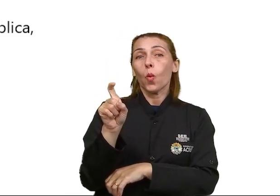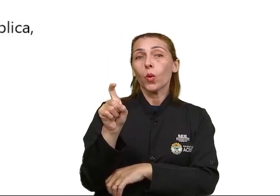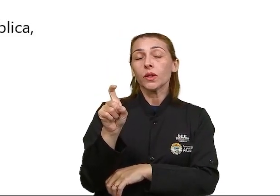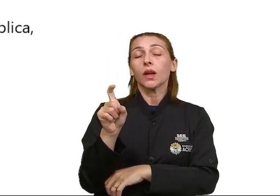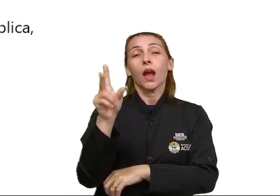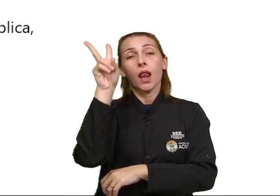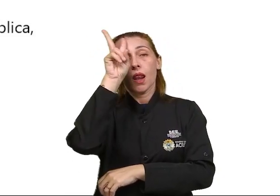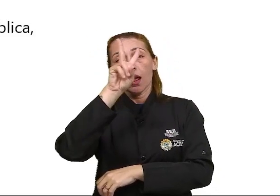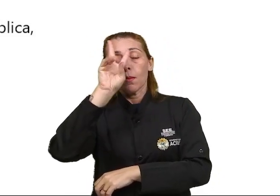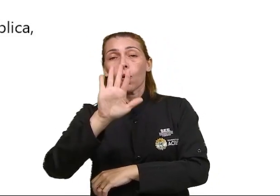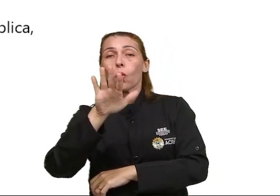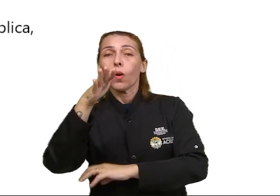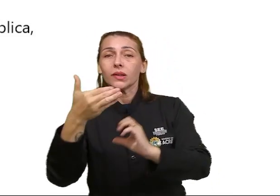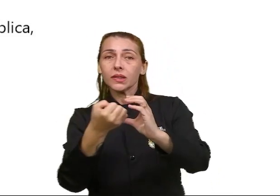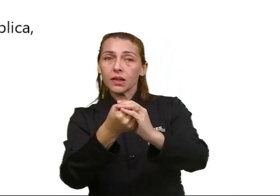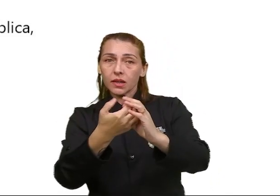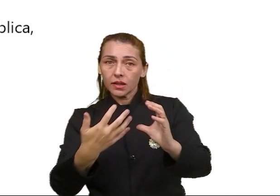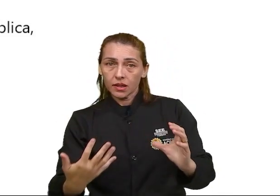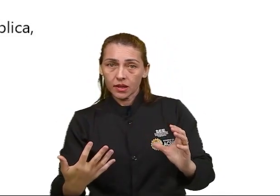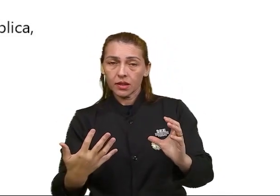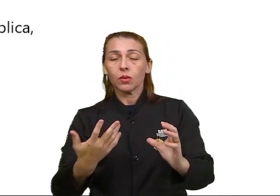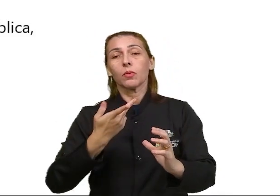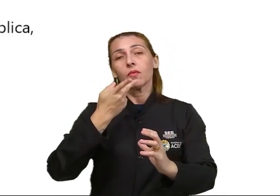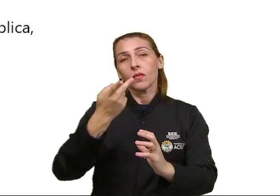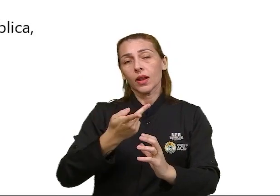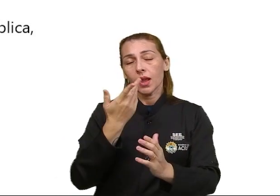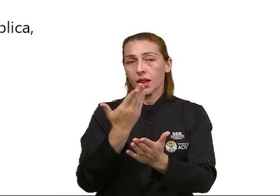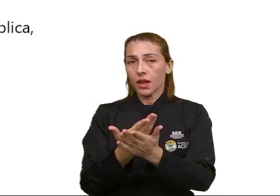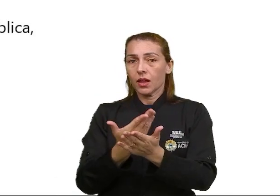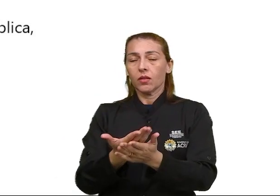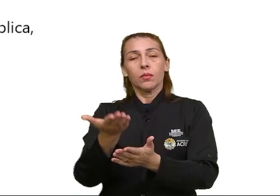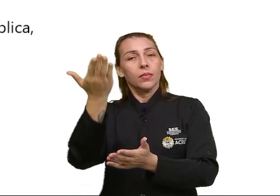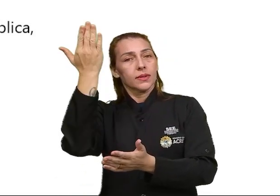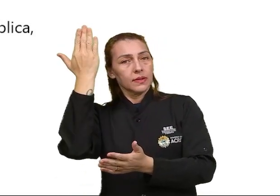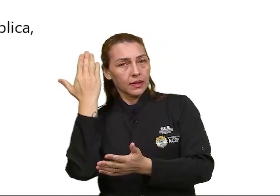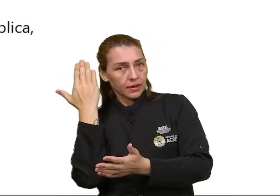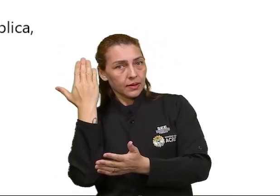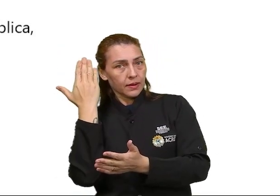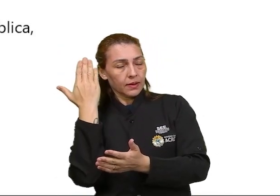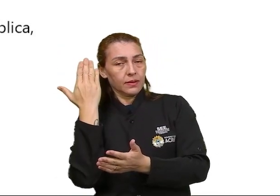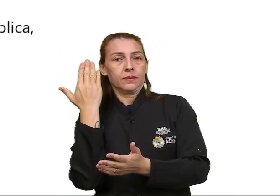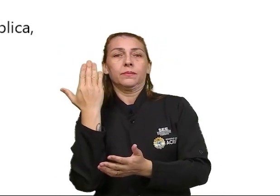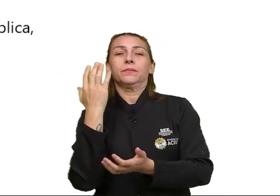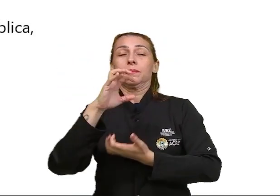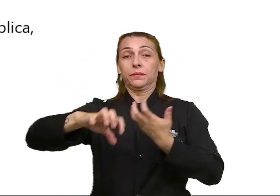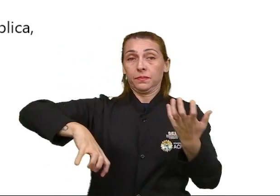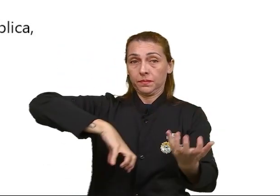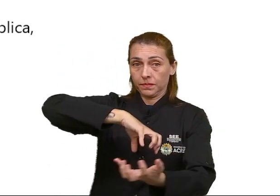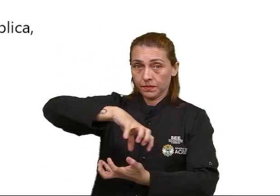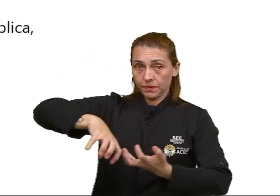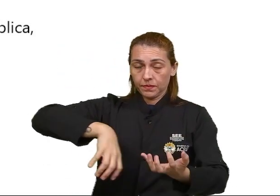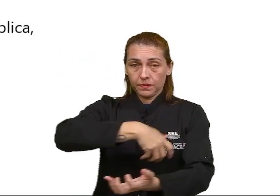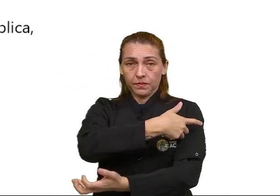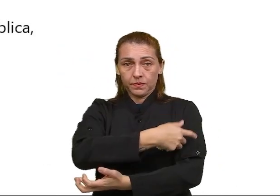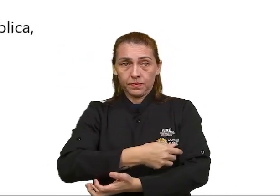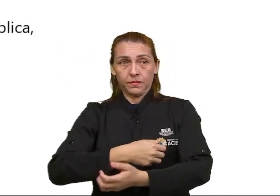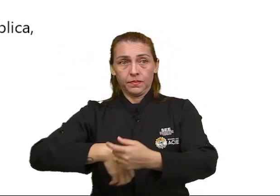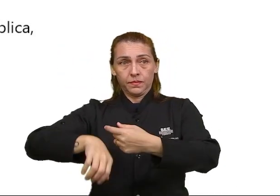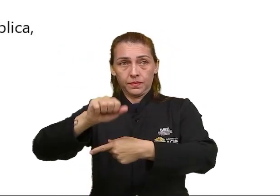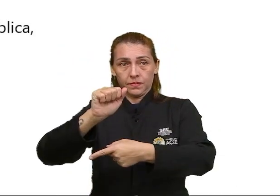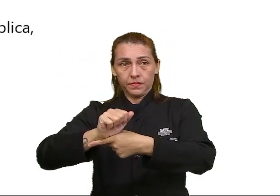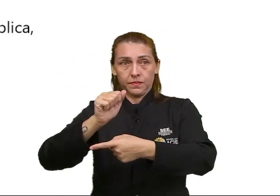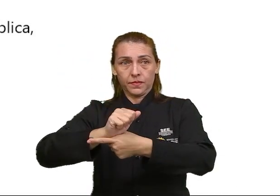nesse momento quais são as características, como eu falei lá na aula anterior, dessa revolta da vacina. Foi a letra